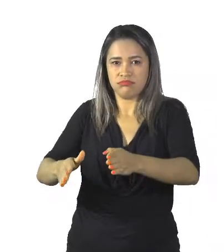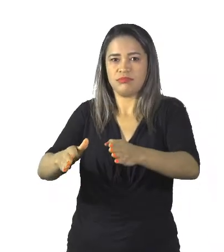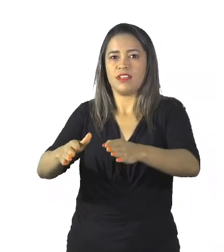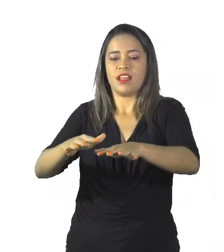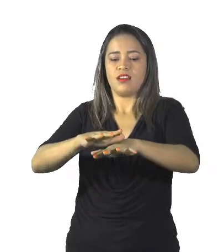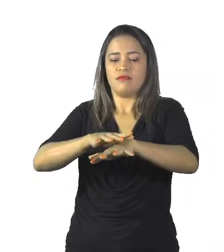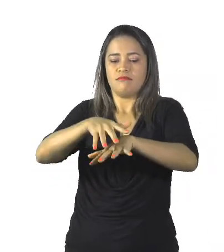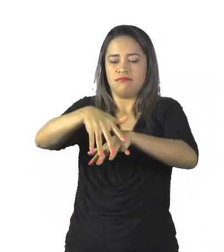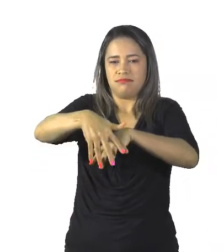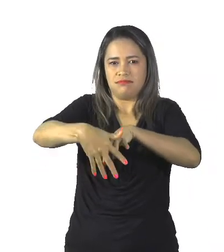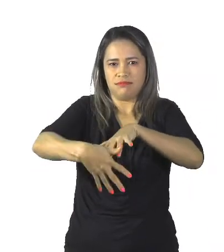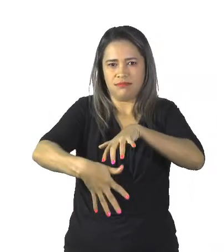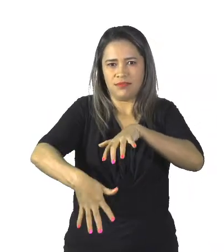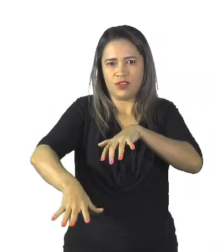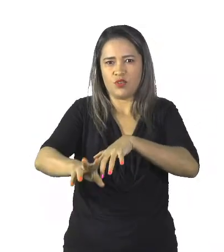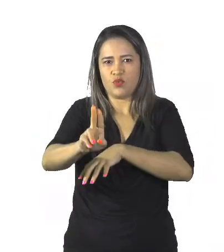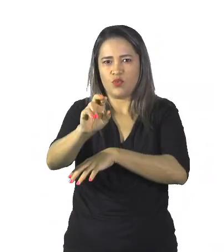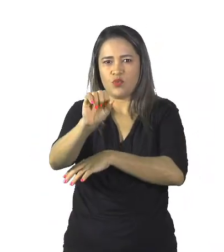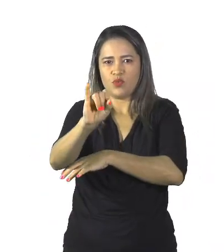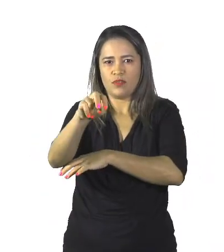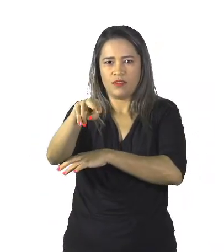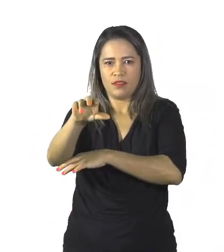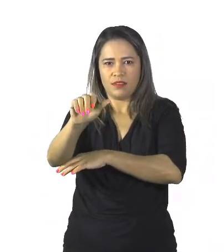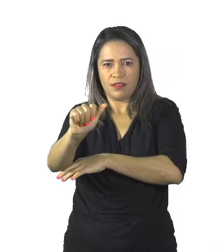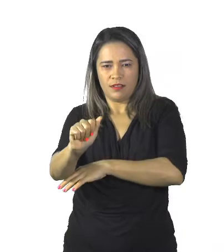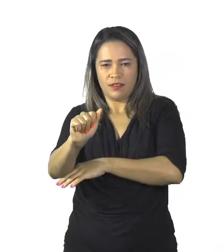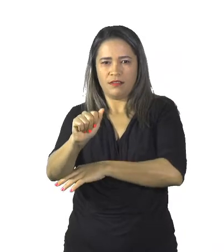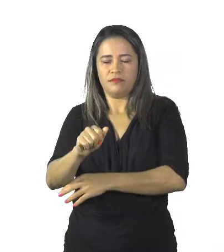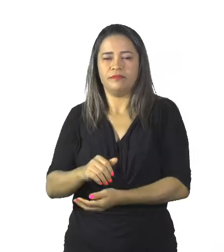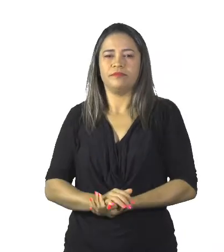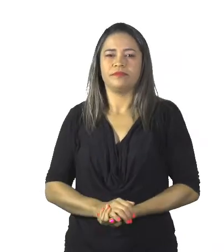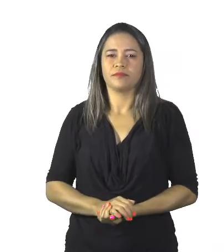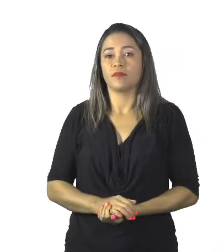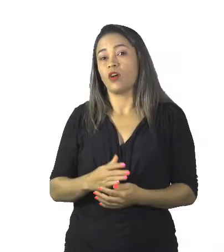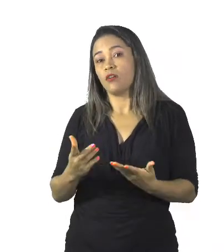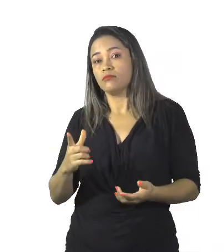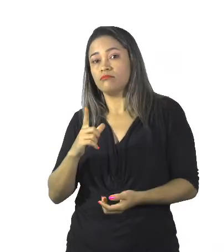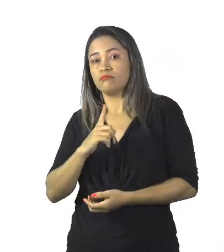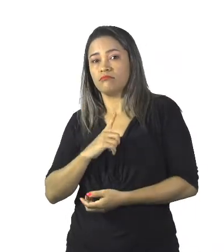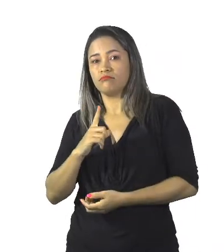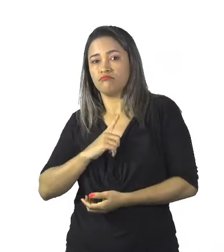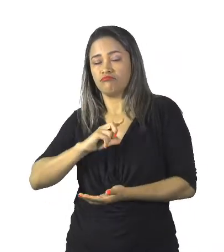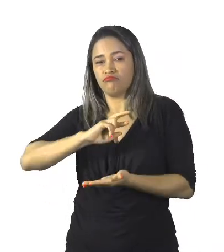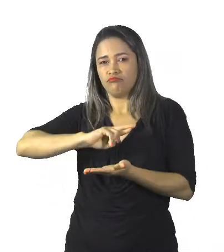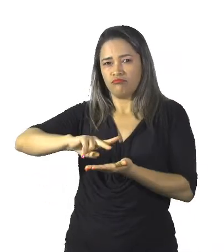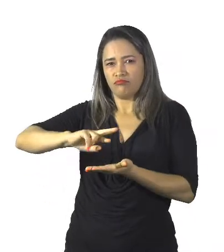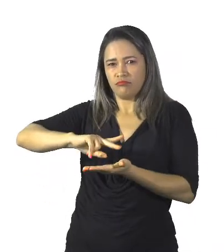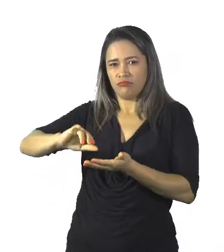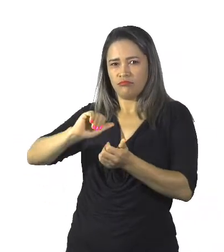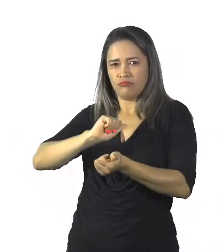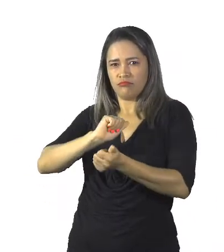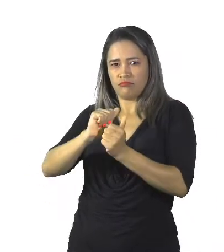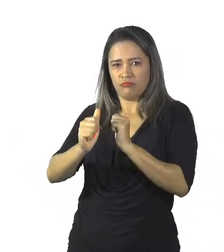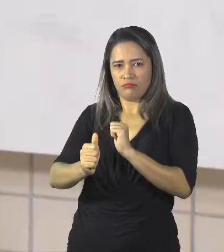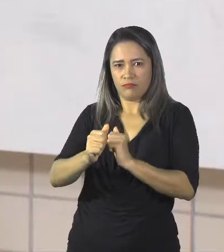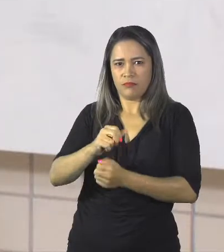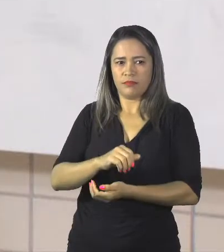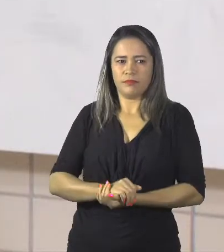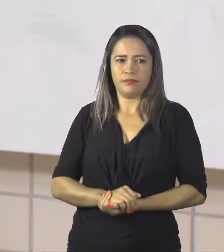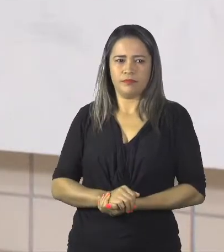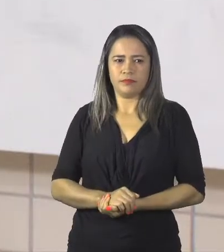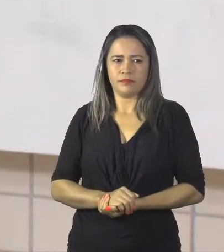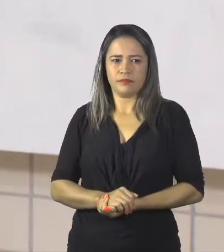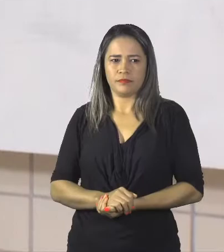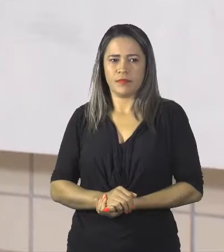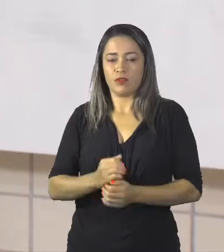usina hidrelétrica Luiz Eduardo Magalhães, onde são praticados diversos esportes náuticos. Aqui a